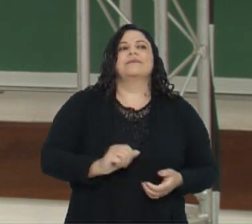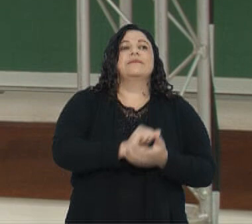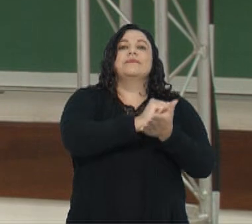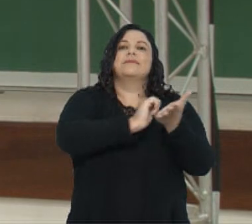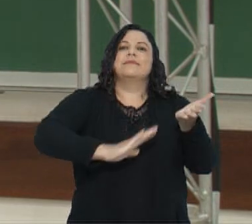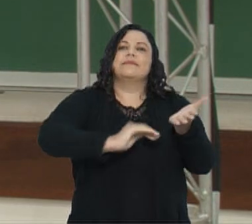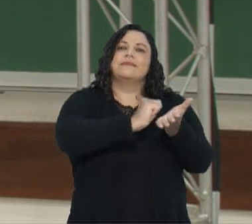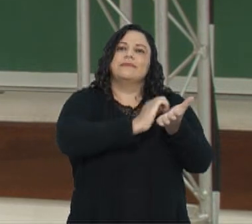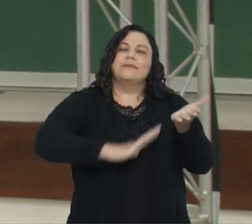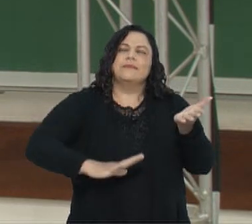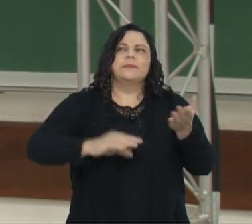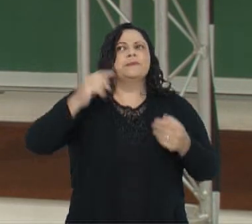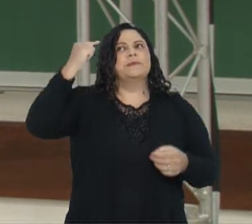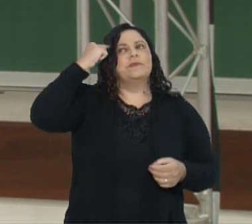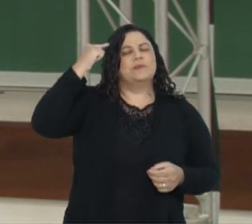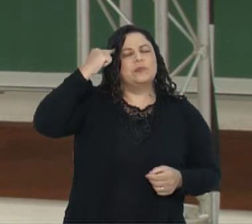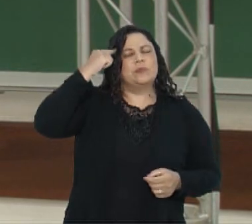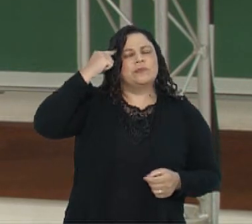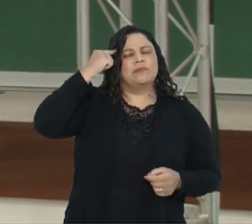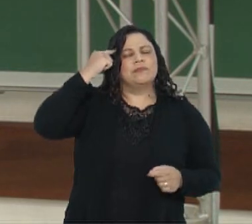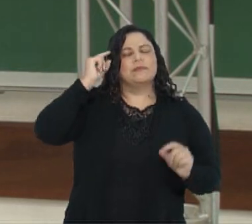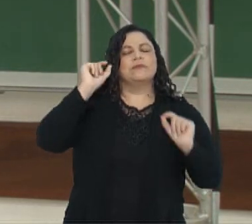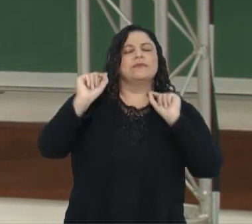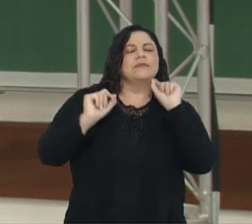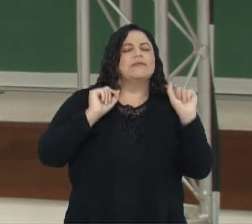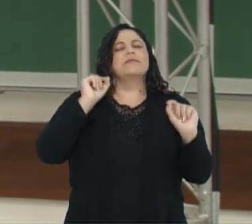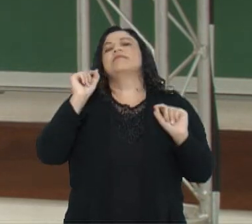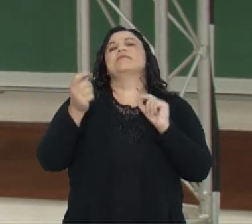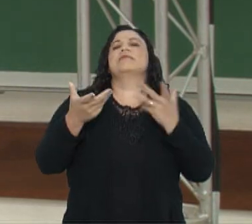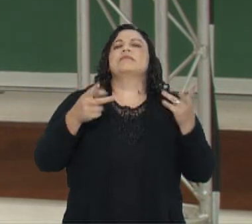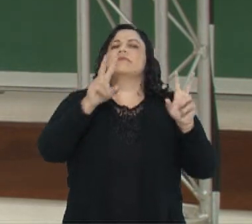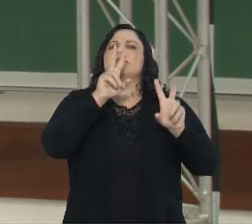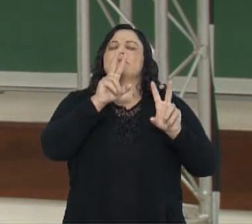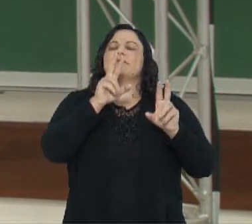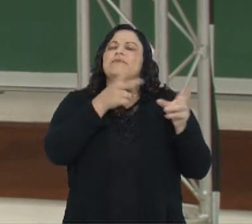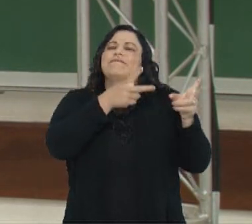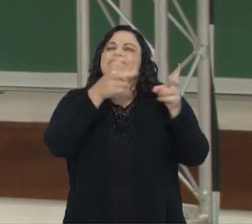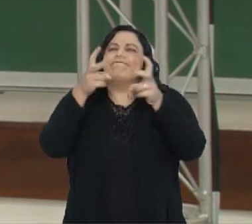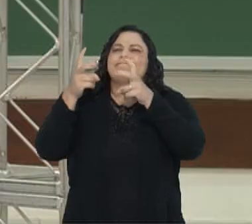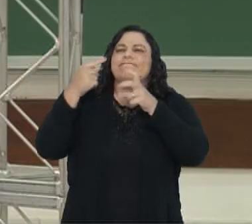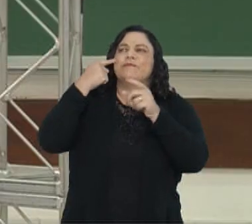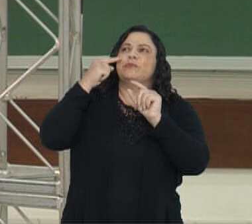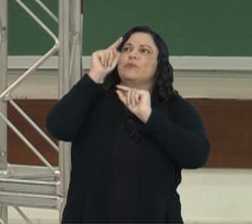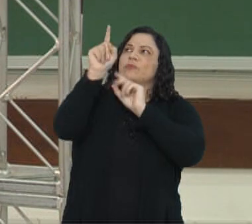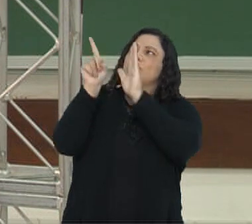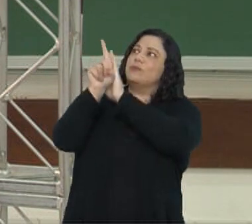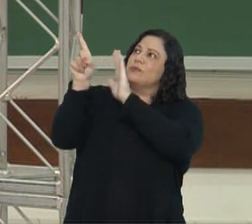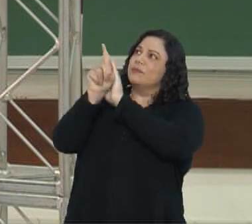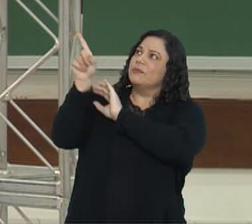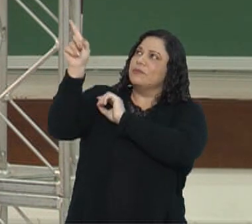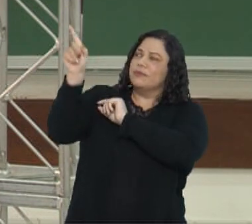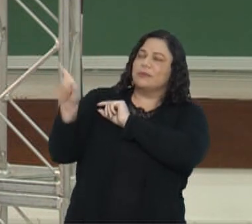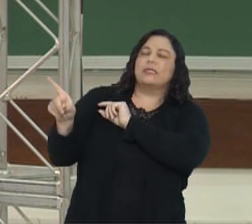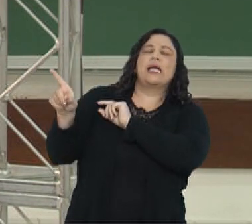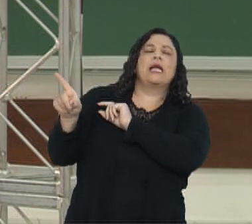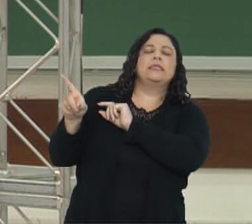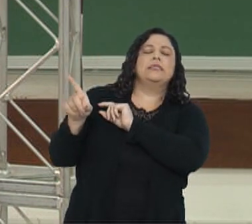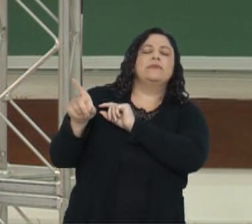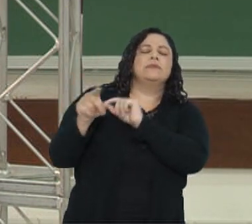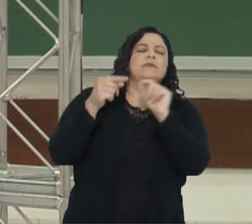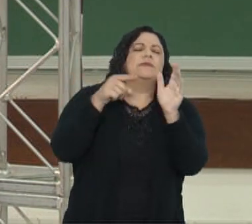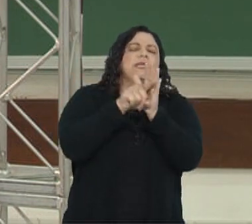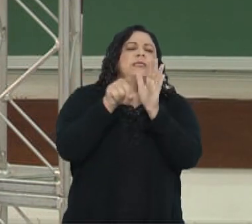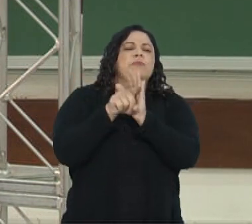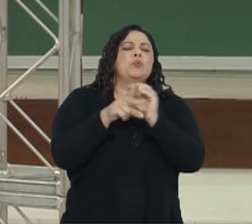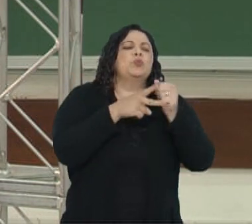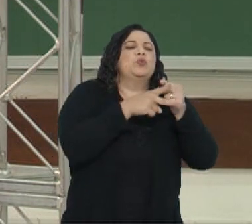Atividades. Vamos lá, então, pensar um pouquinho agora, né? Verificar, fazendo as perguntinhas ali para o verbo, né?